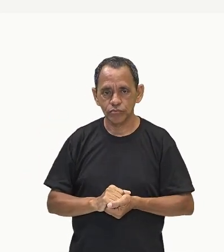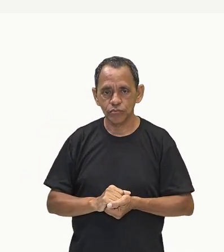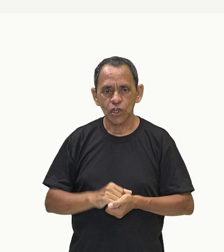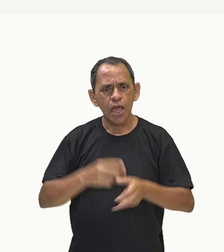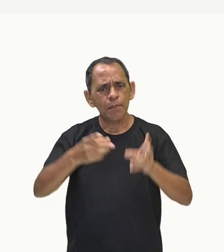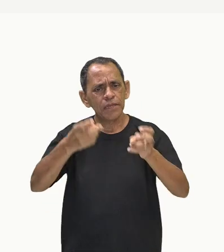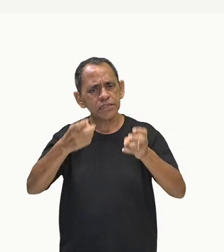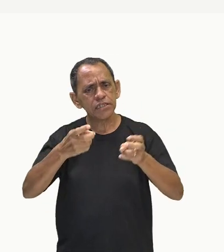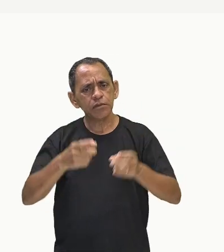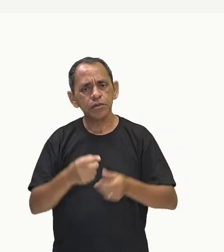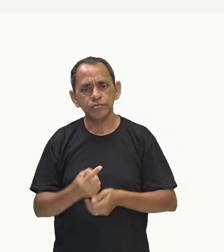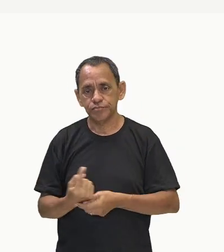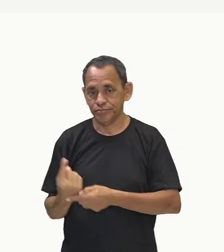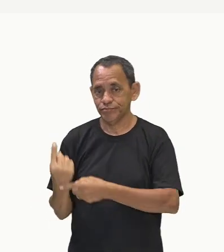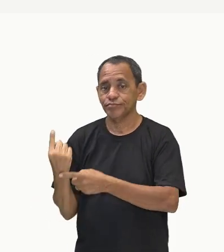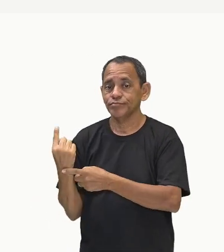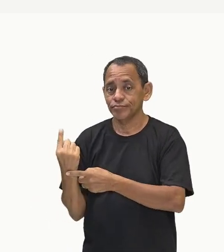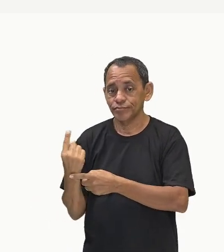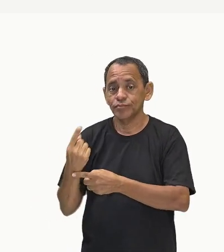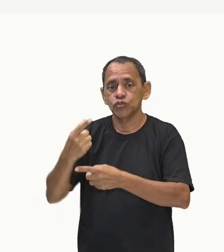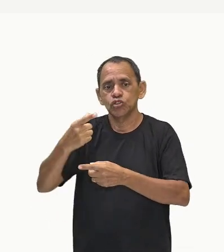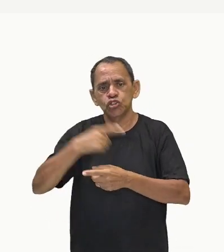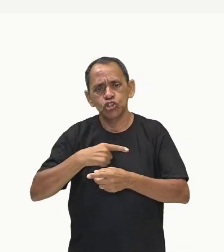Me acompanhem aí.